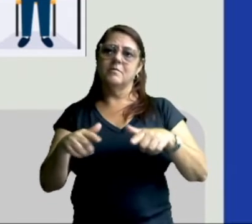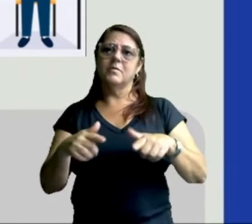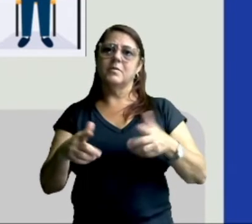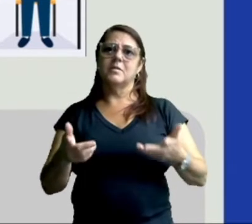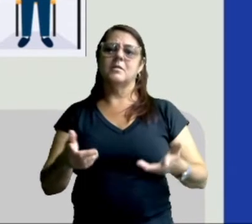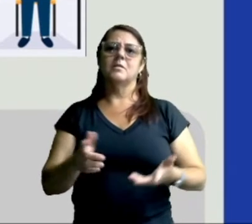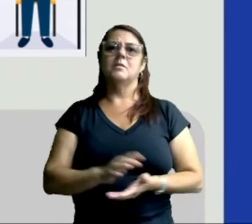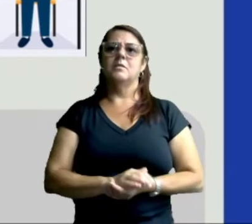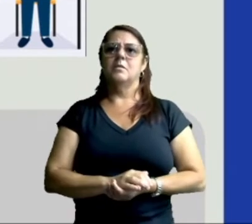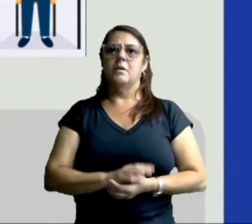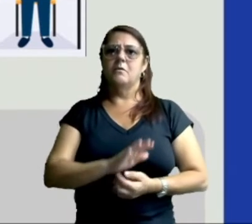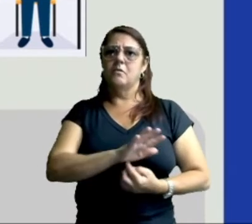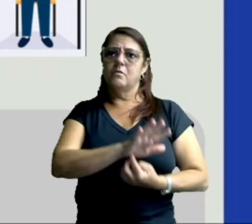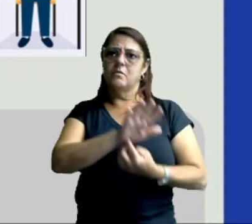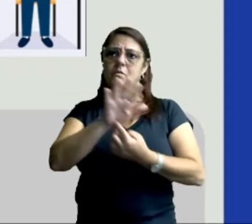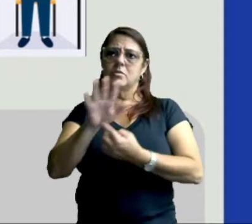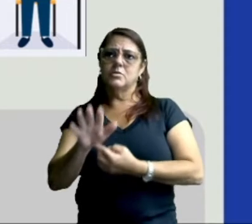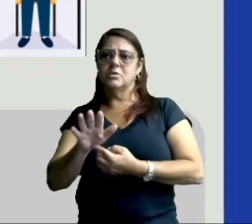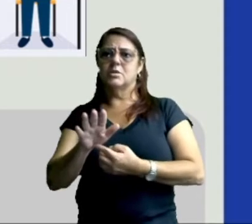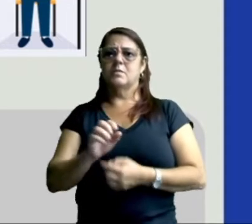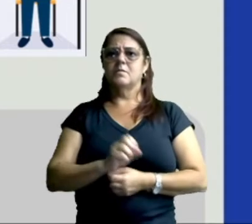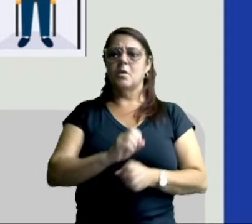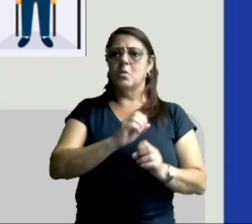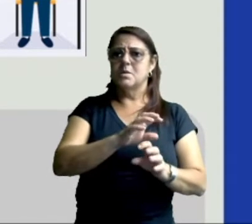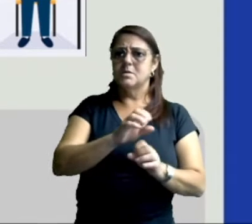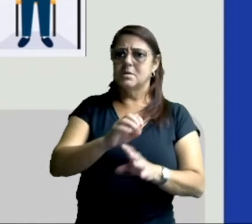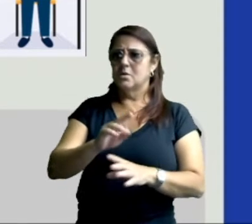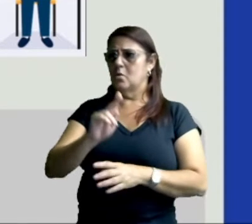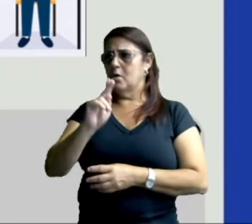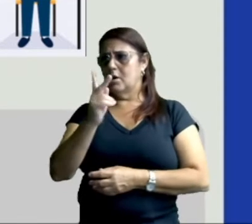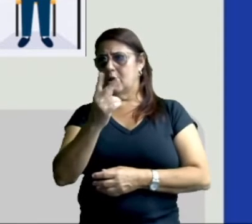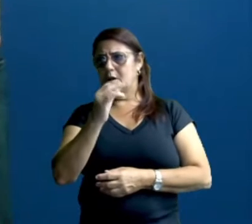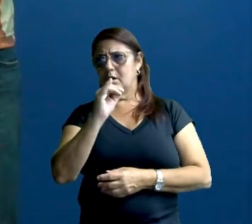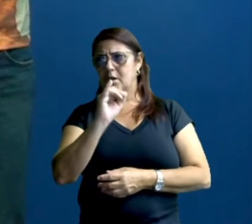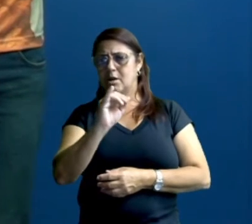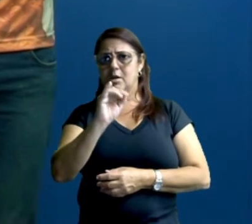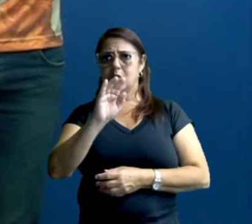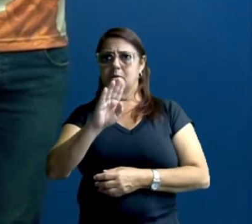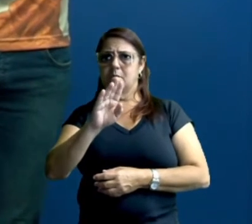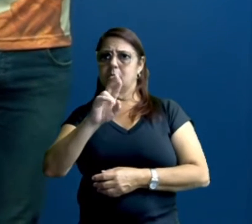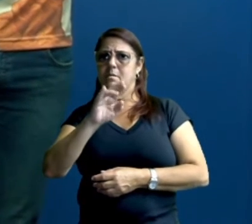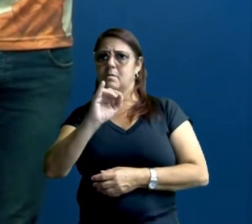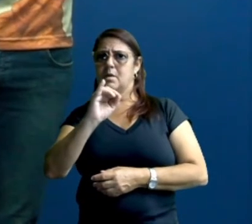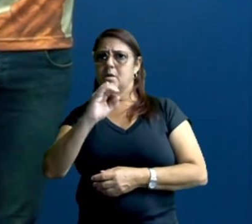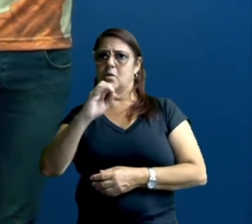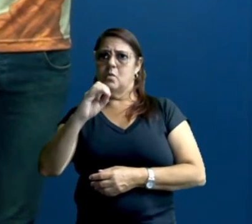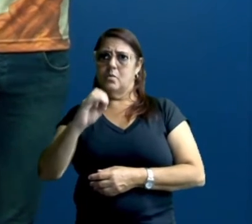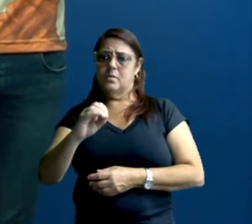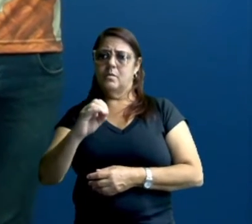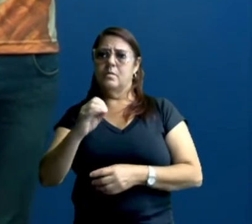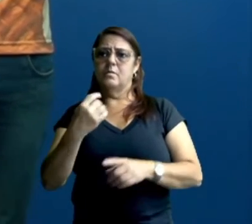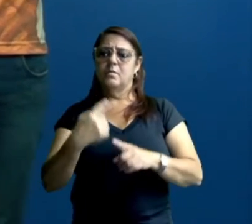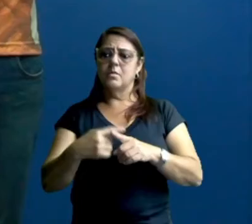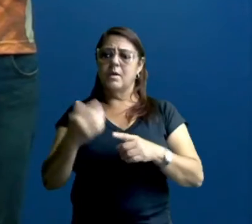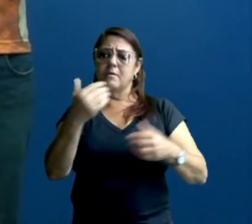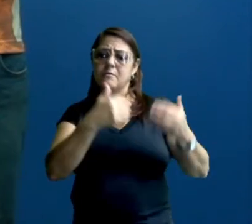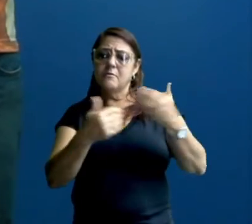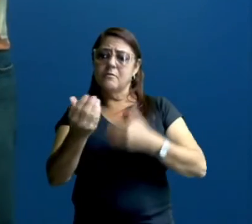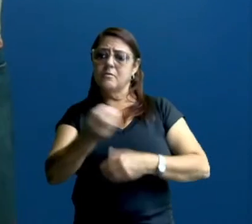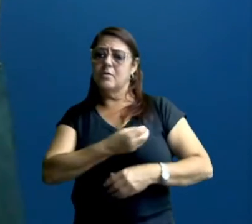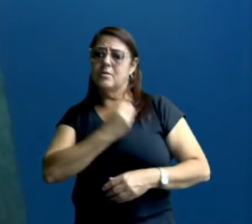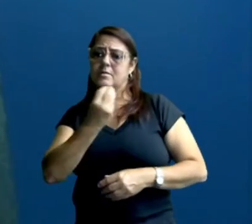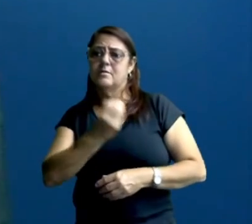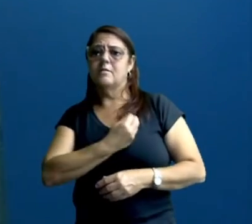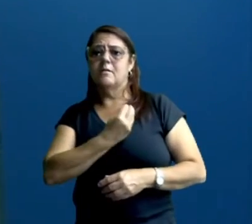E eu quis trazer aqui a questão do ensino híbrido, né? Porque ele vai passar a fazer parte da nossa